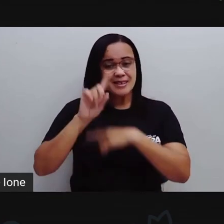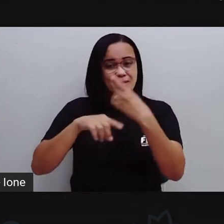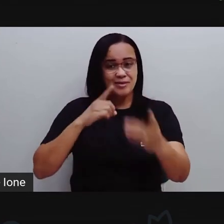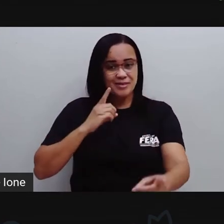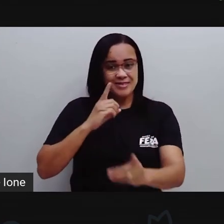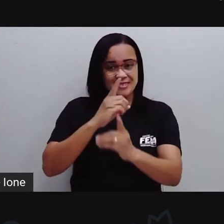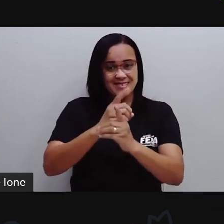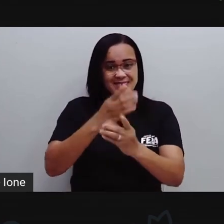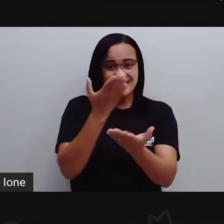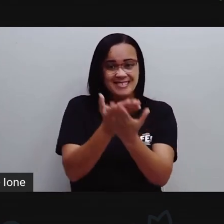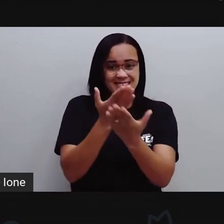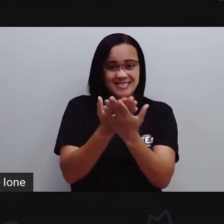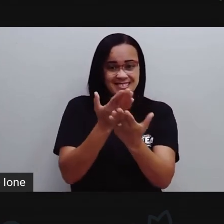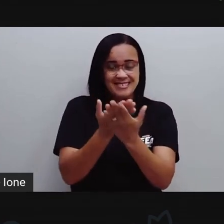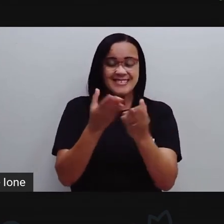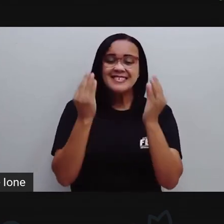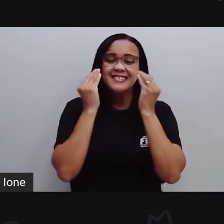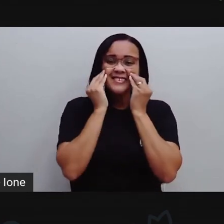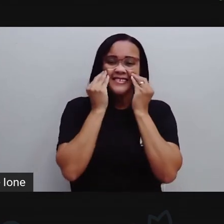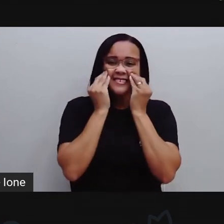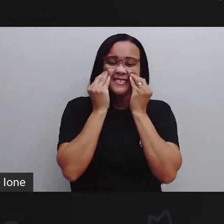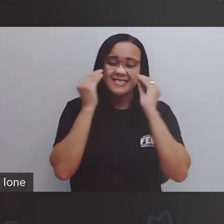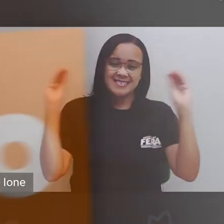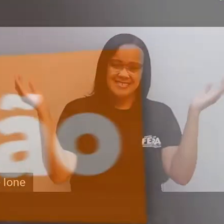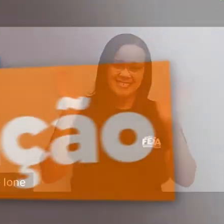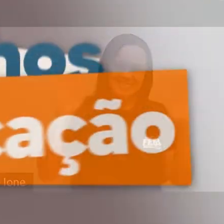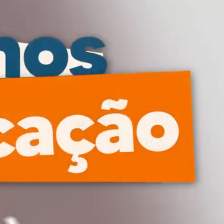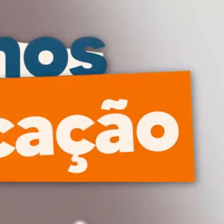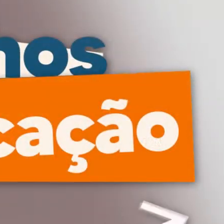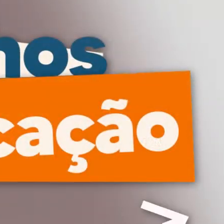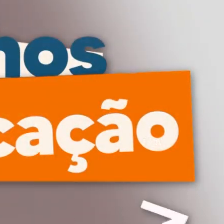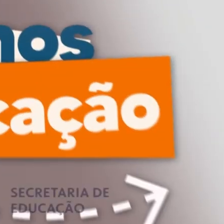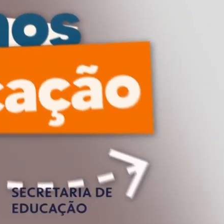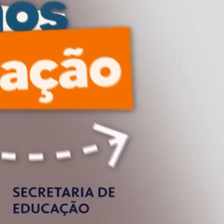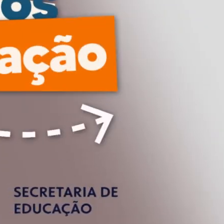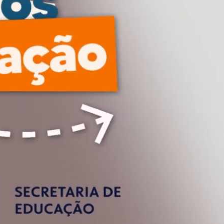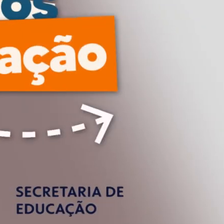próxima aula um beijão e até mais tchau tchau tchau